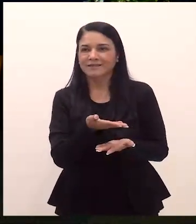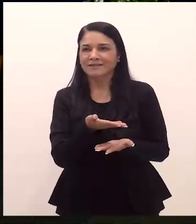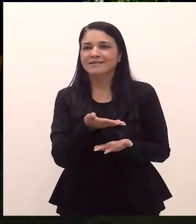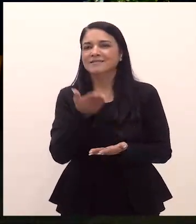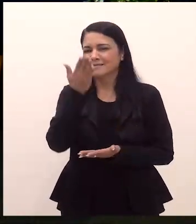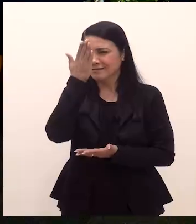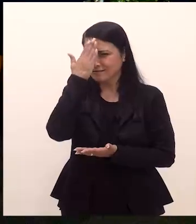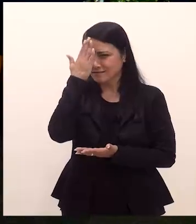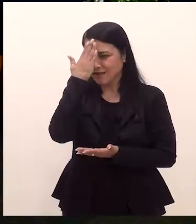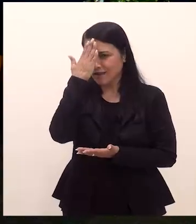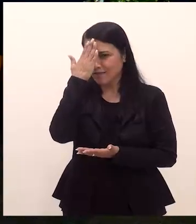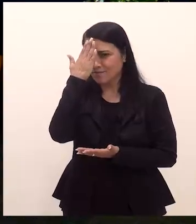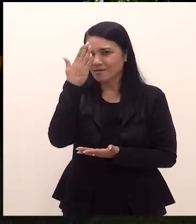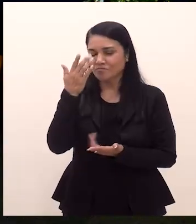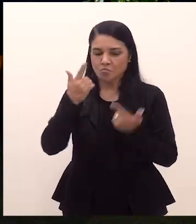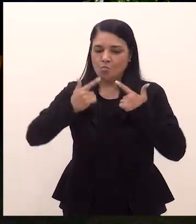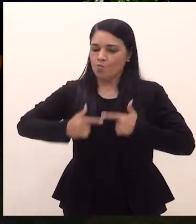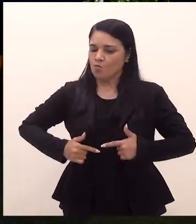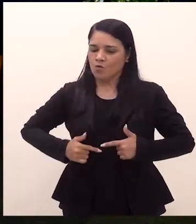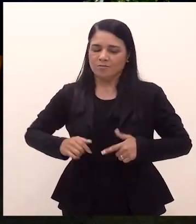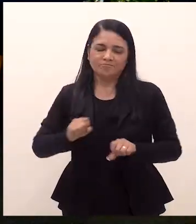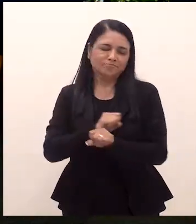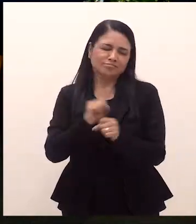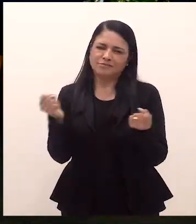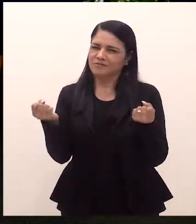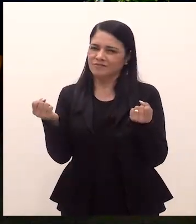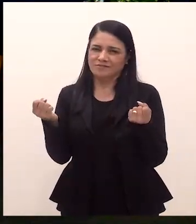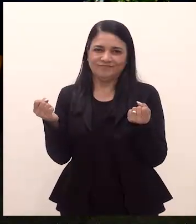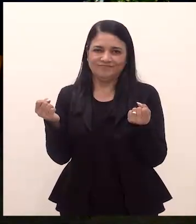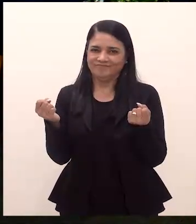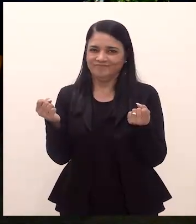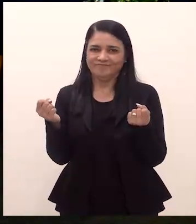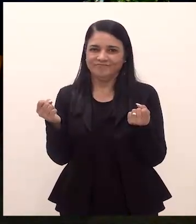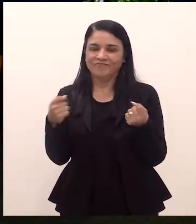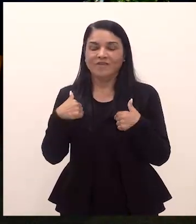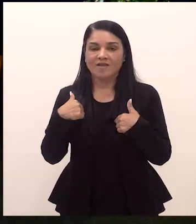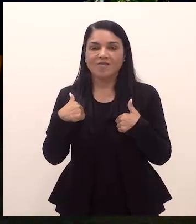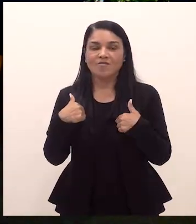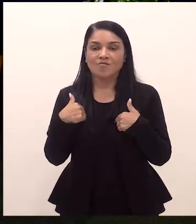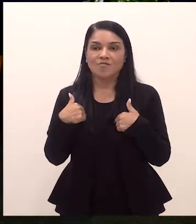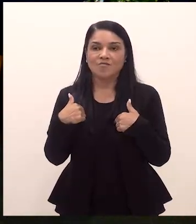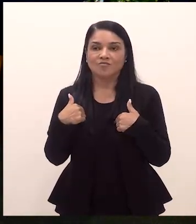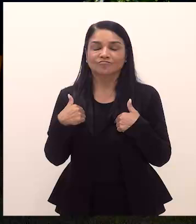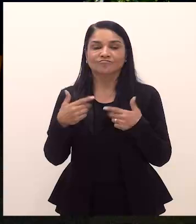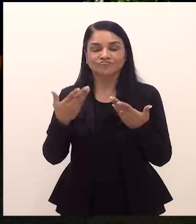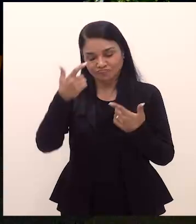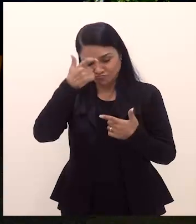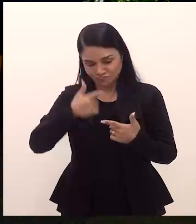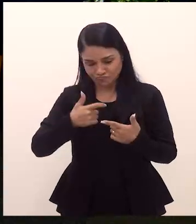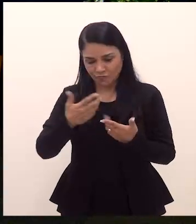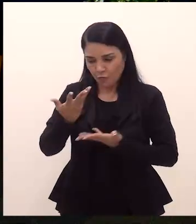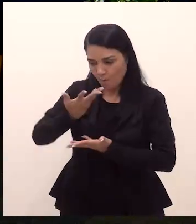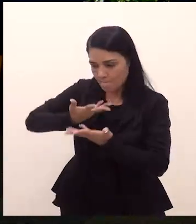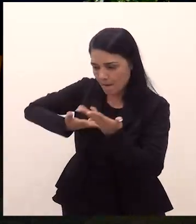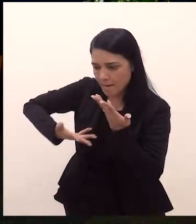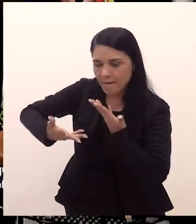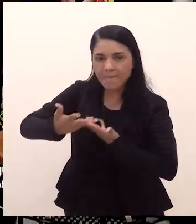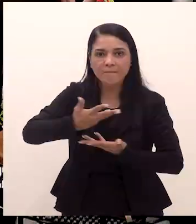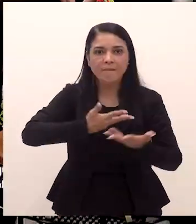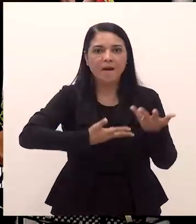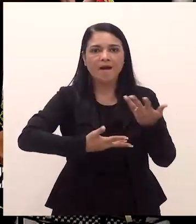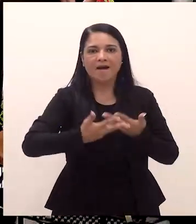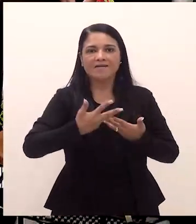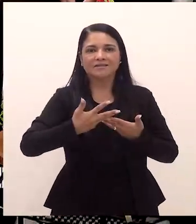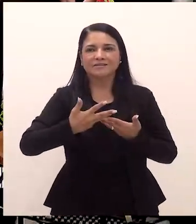que sabe muito bem que a imparcialidade total ela não existe, né? Então, eu acabei virando um